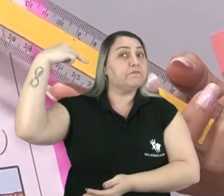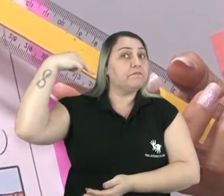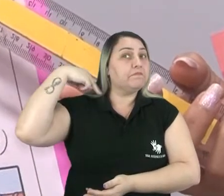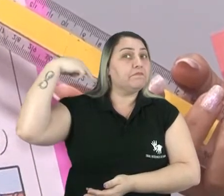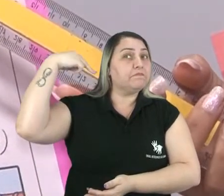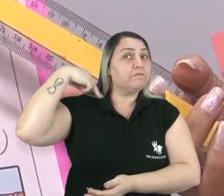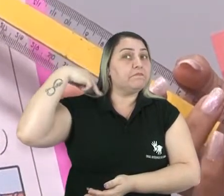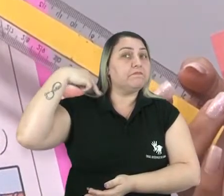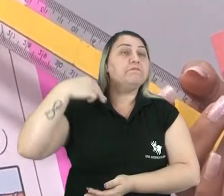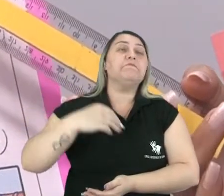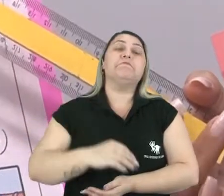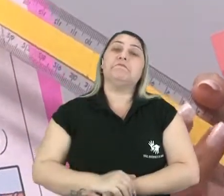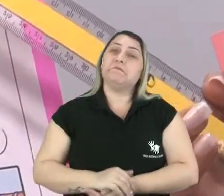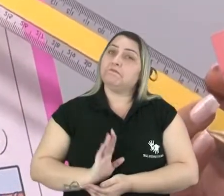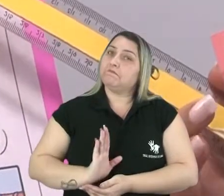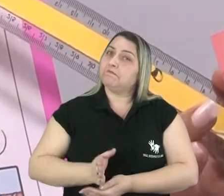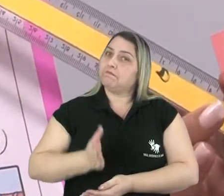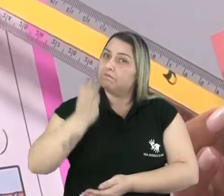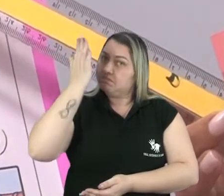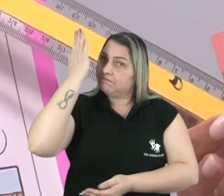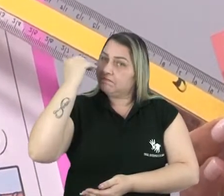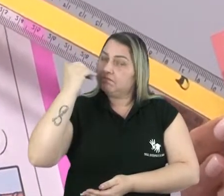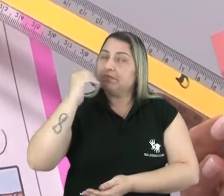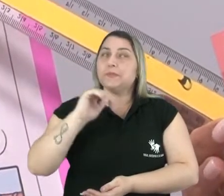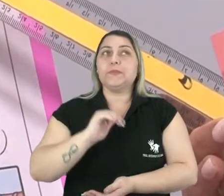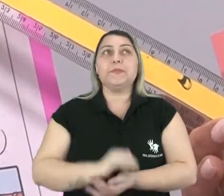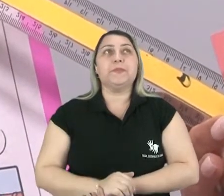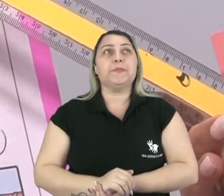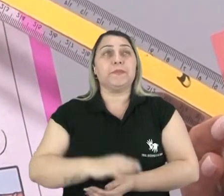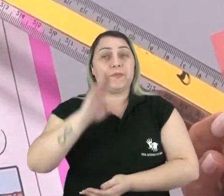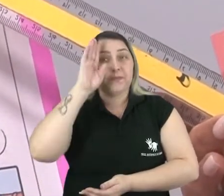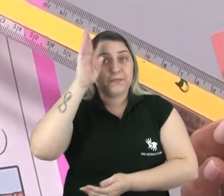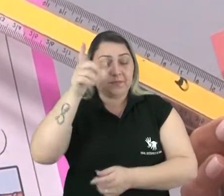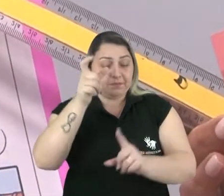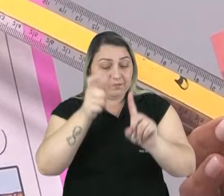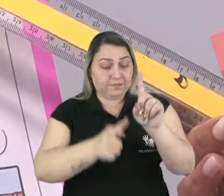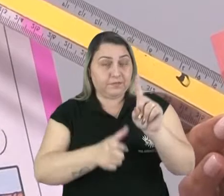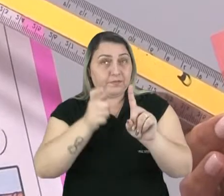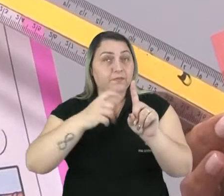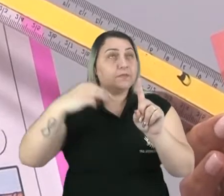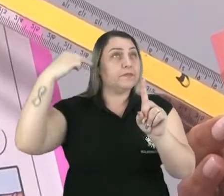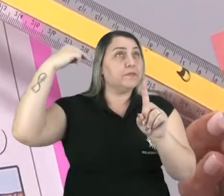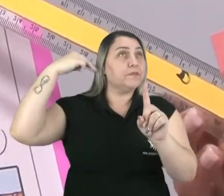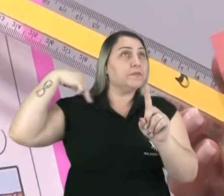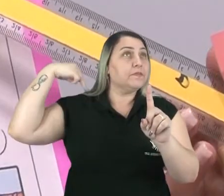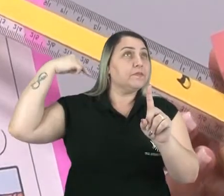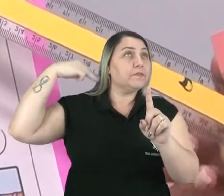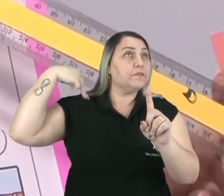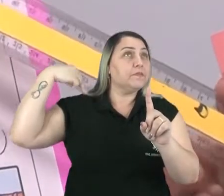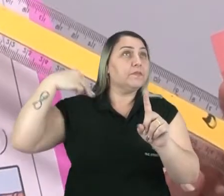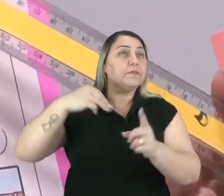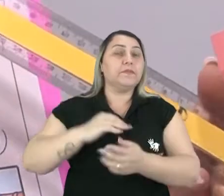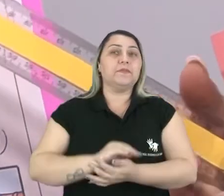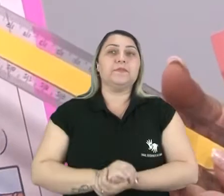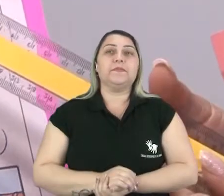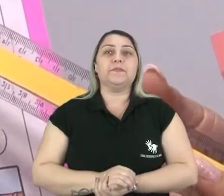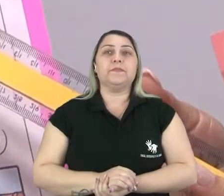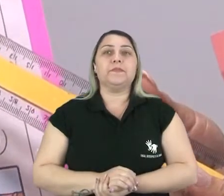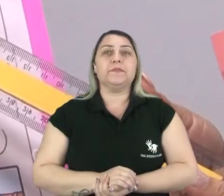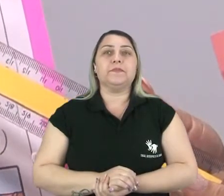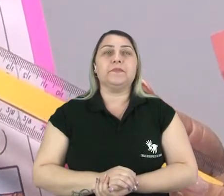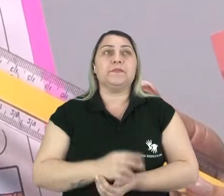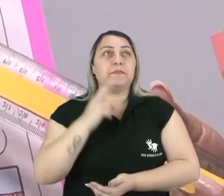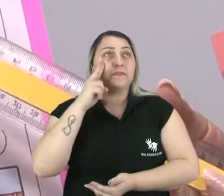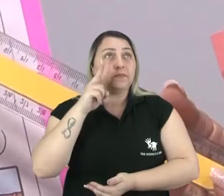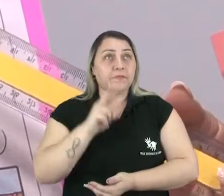Magali. Então, nós já sabemos que a principal personagem aqui desta história é a Magali. Vamos